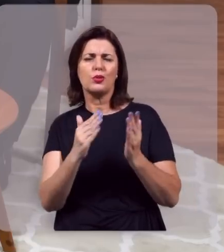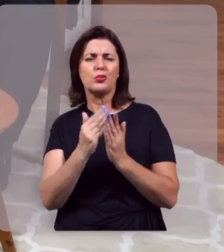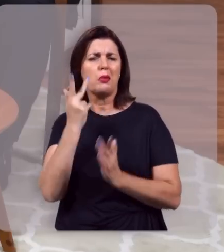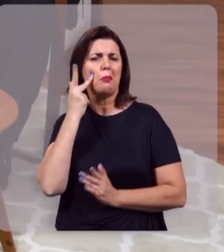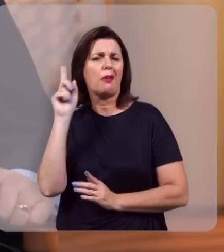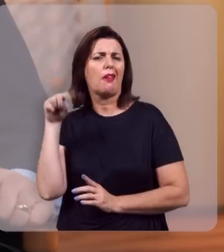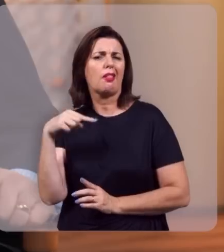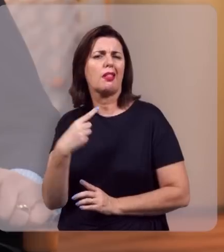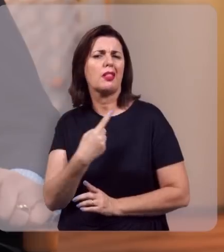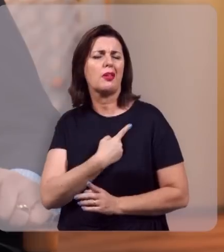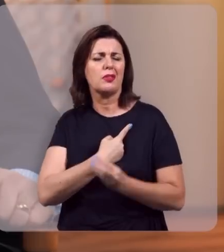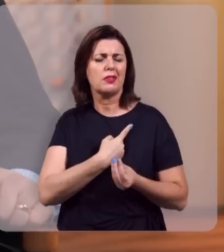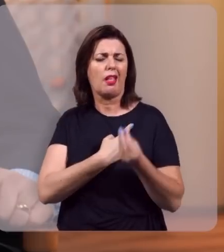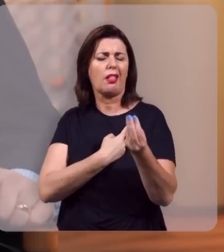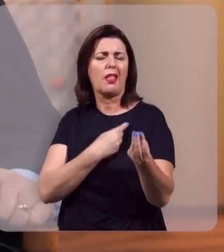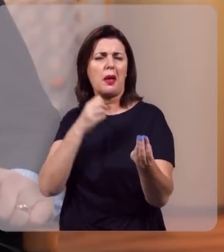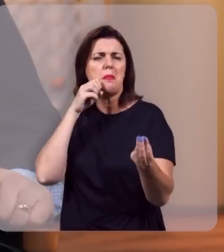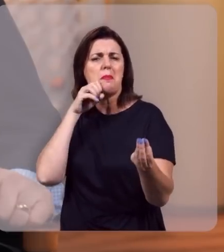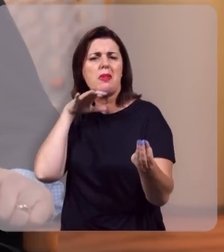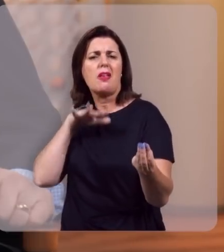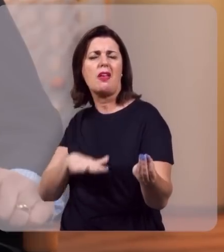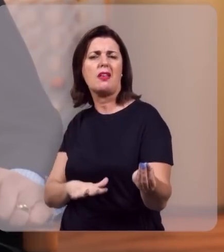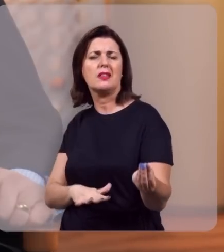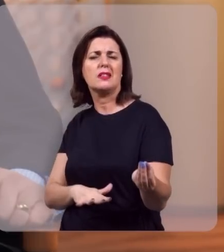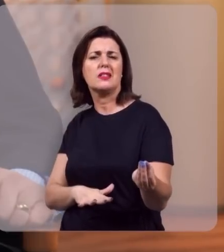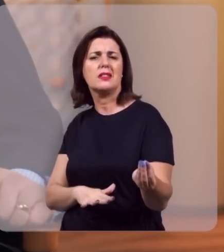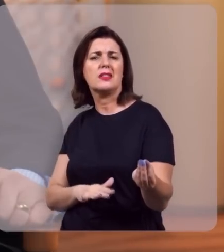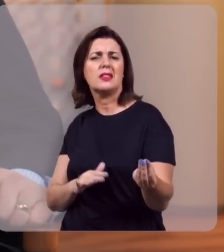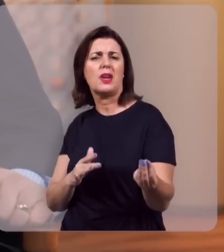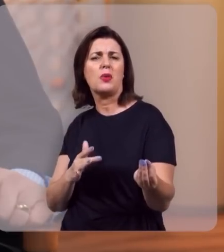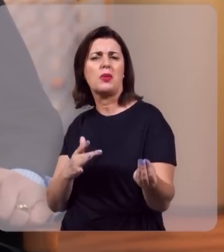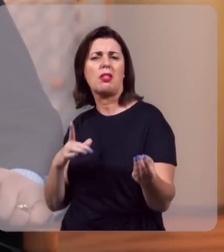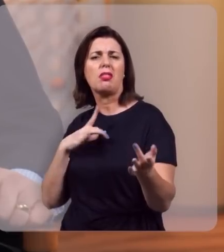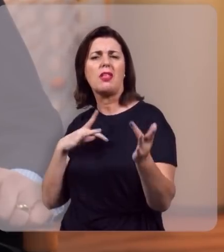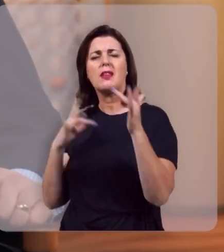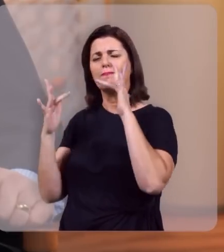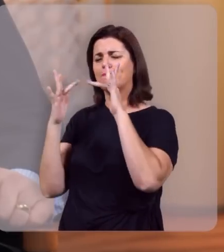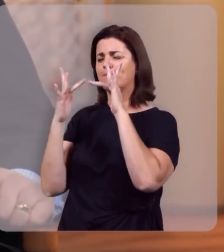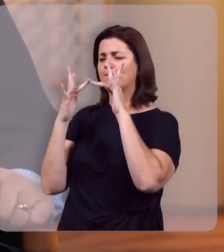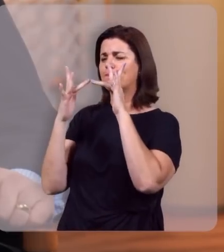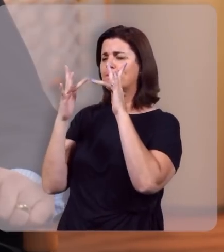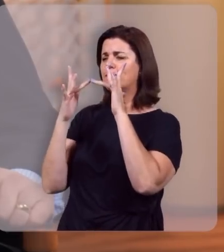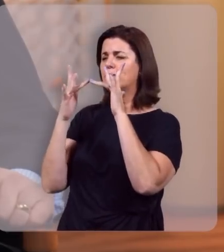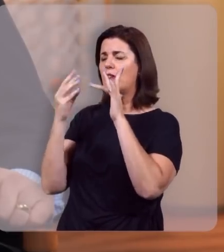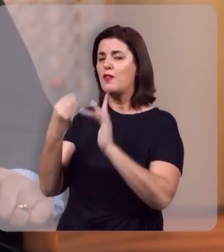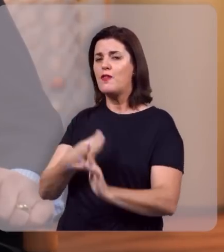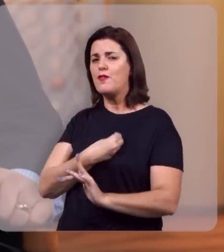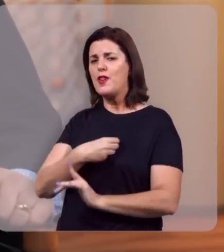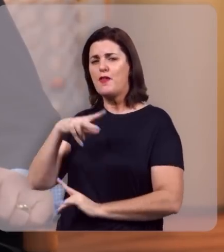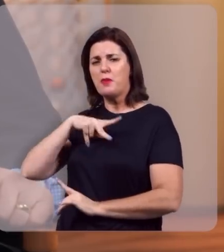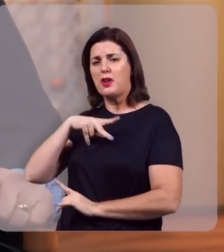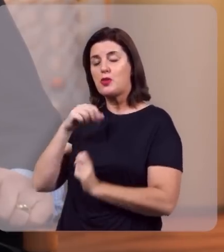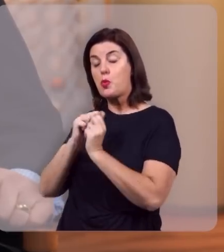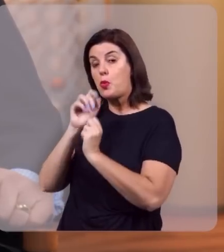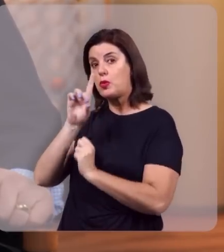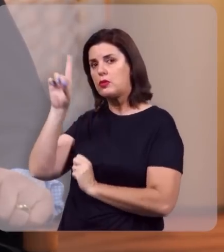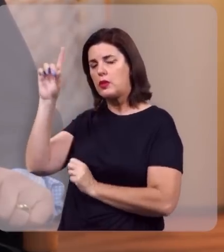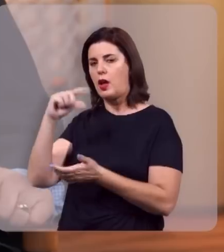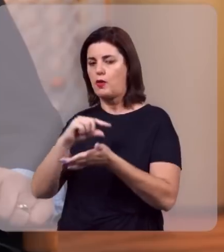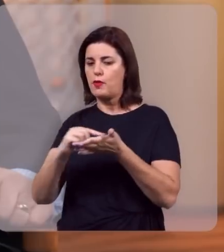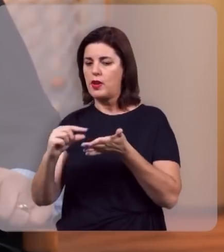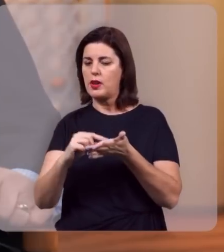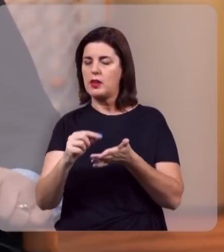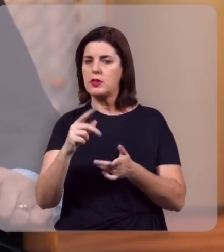para nós, para nos dar a bênção do privilégio de termos um relacionamento vivo e pessoal com Deus. Um